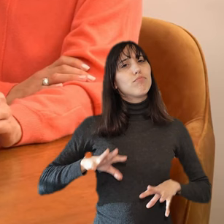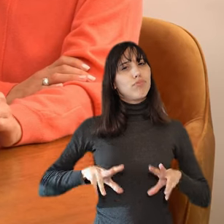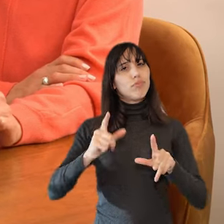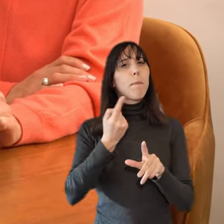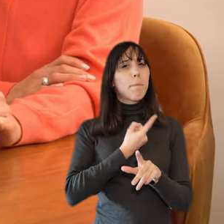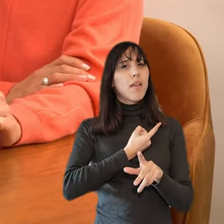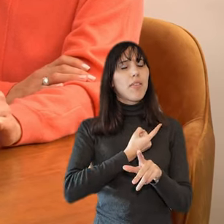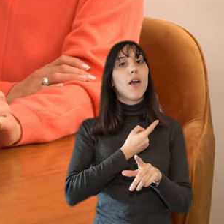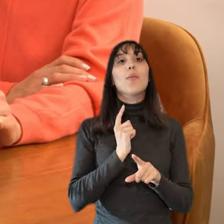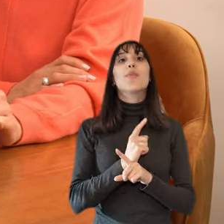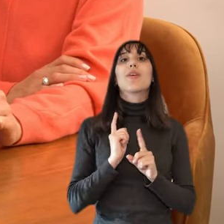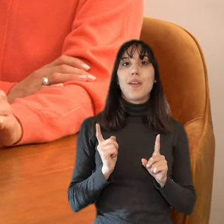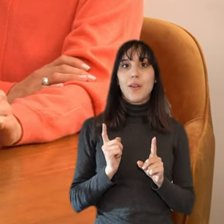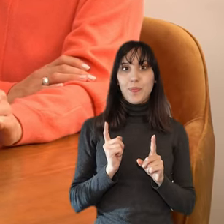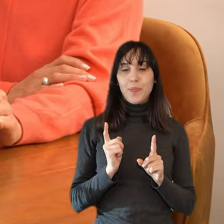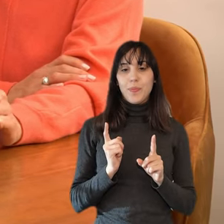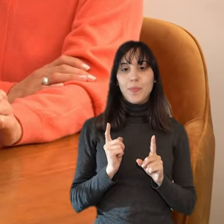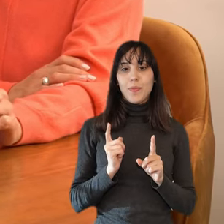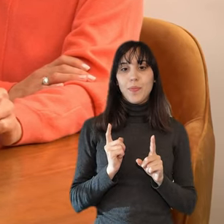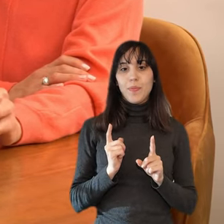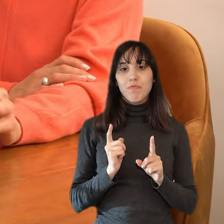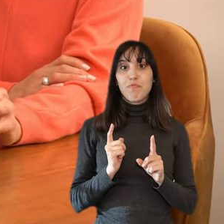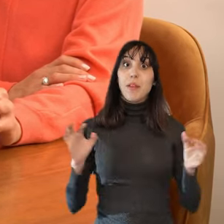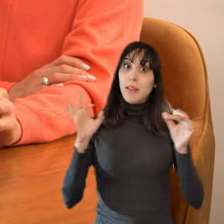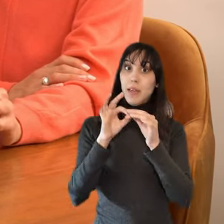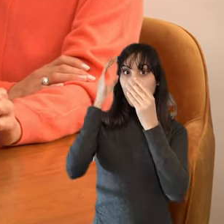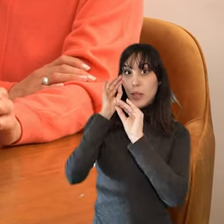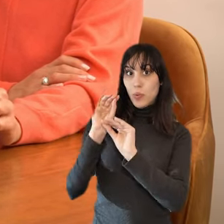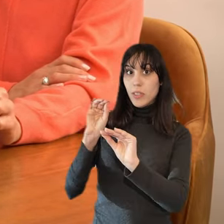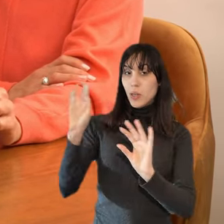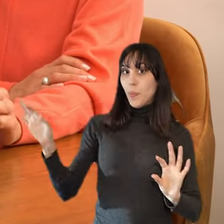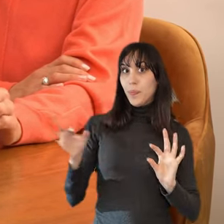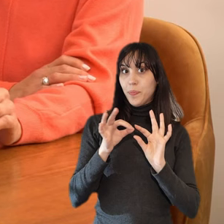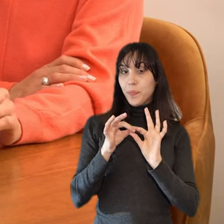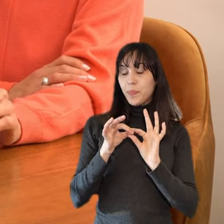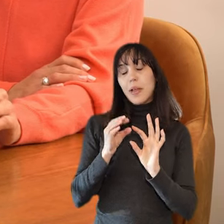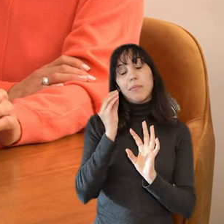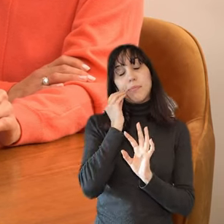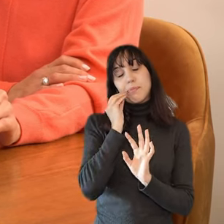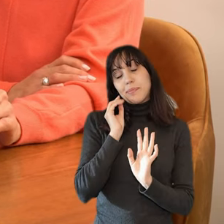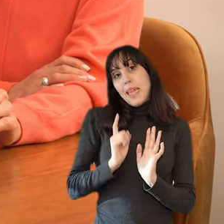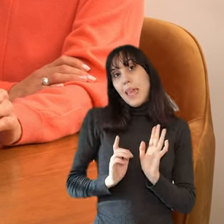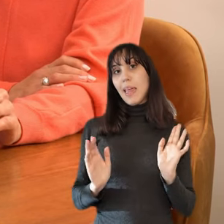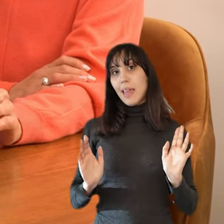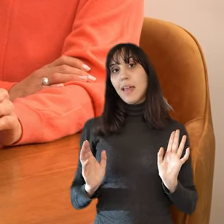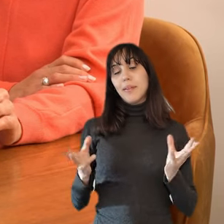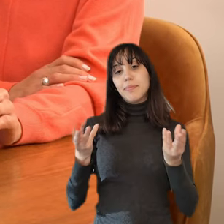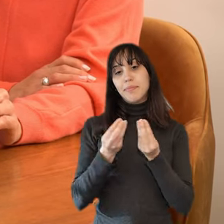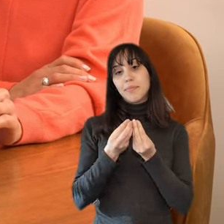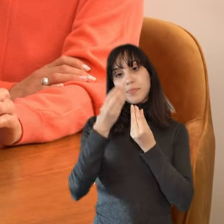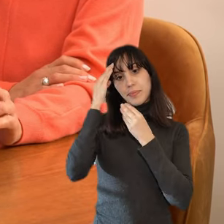Nossa porquê Porque e vamos aqui ao ponto da Educação não é de que faz parte de da